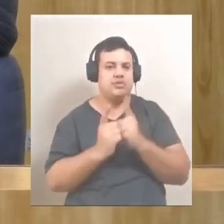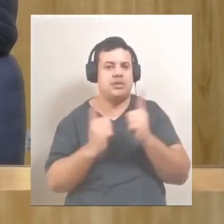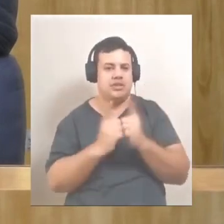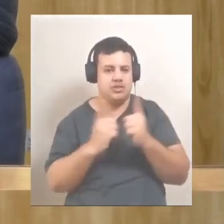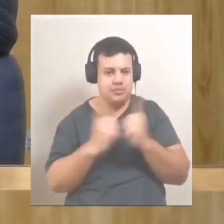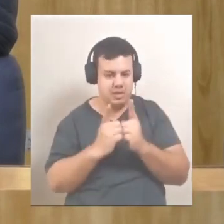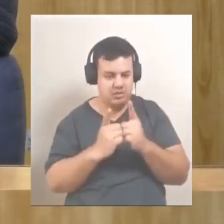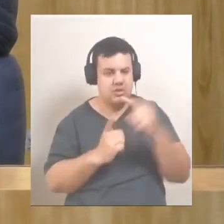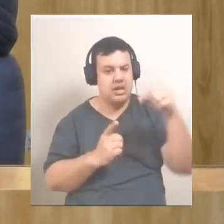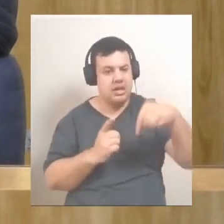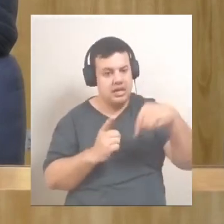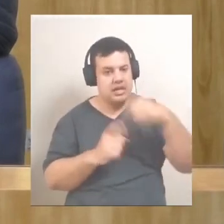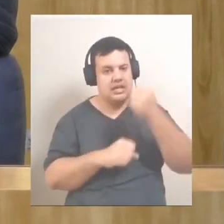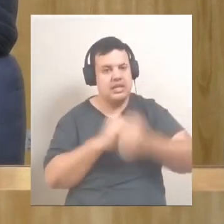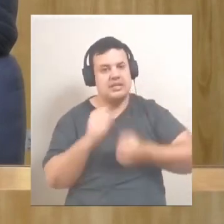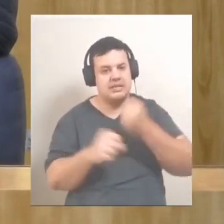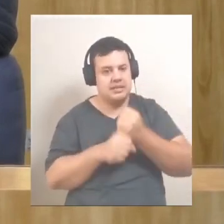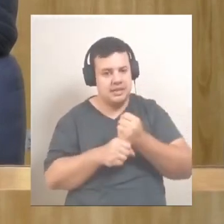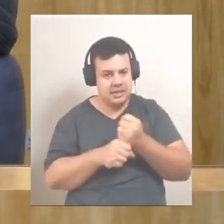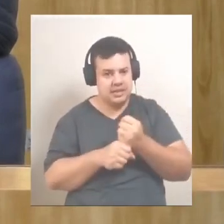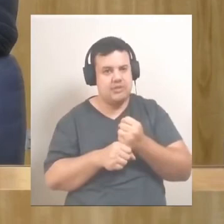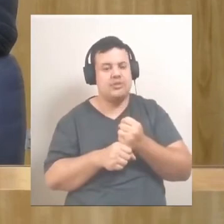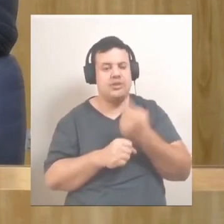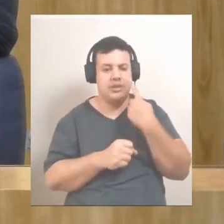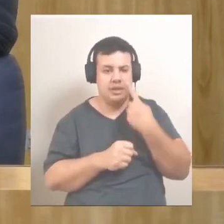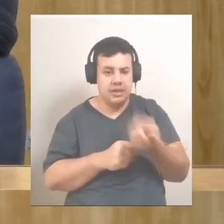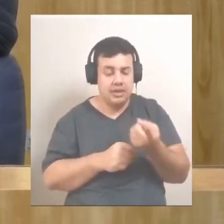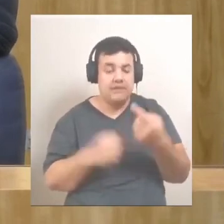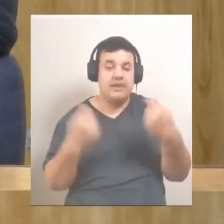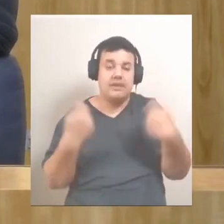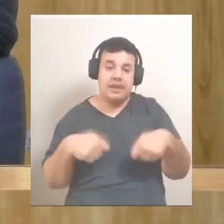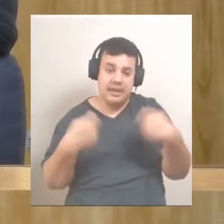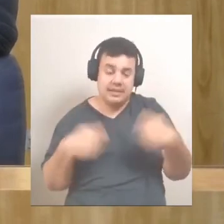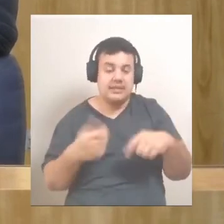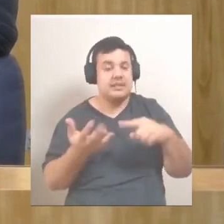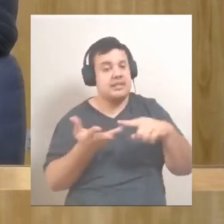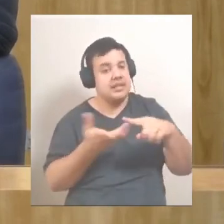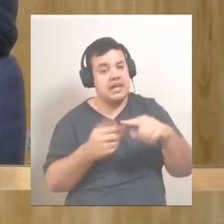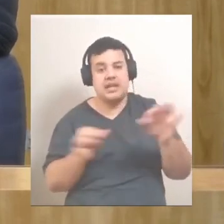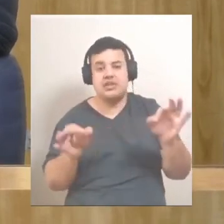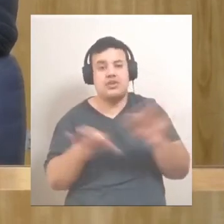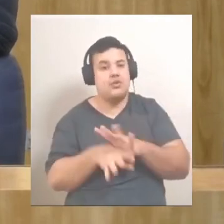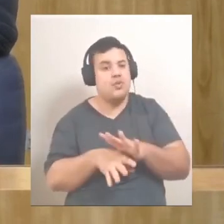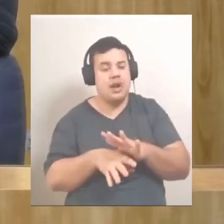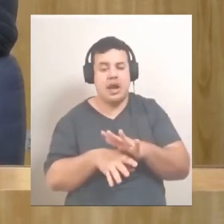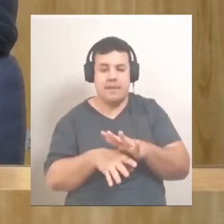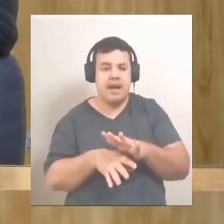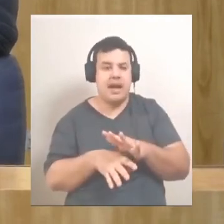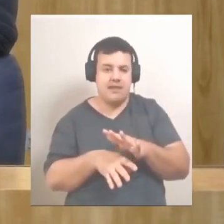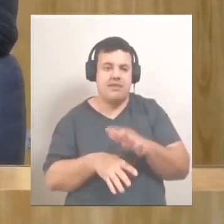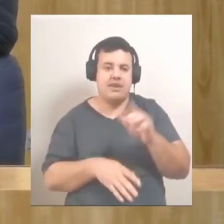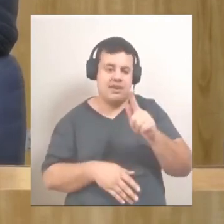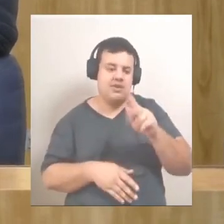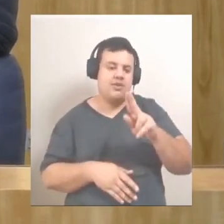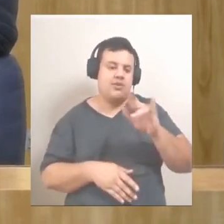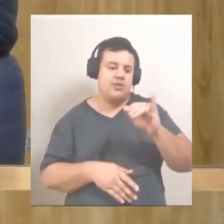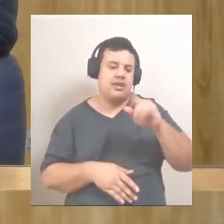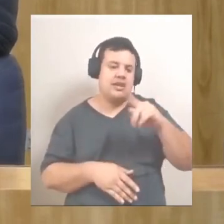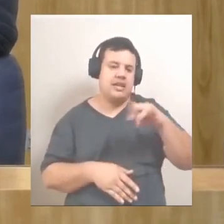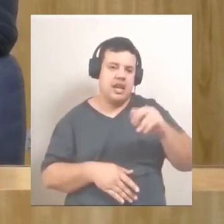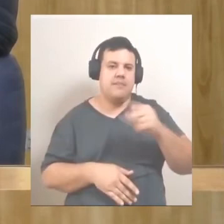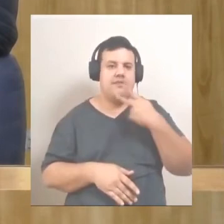esse ano, vendo que as necessidades não acabavam, como o Guilherme falou aí no Tendo Limão, são muitas